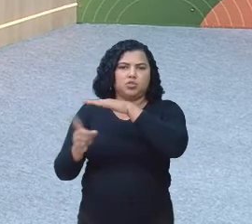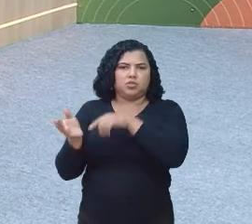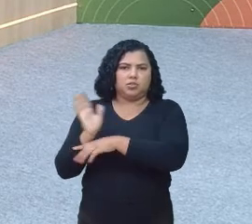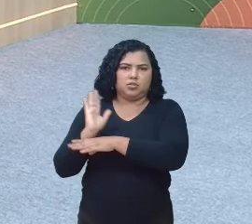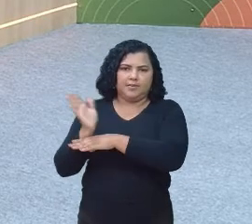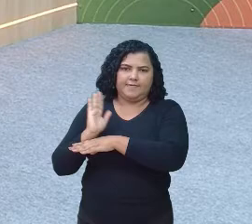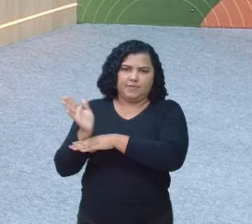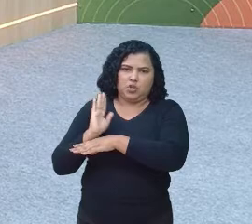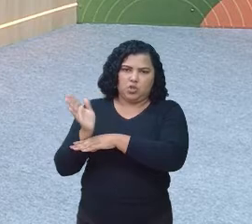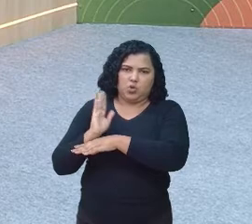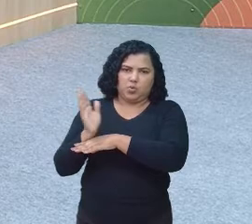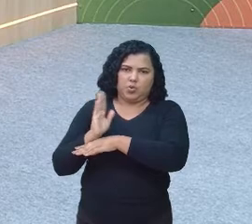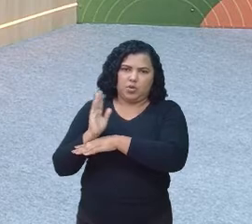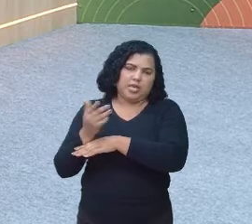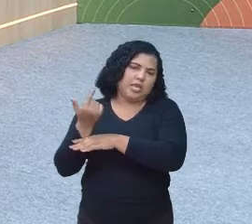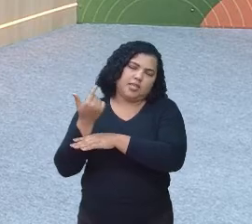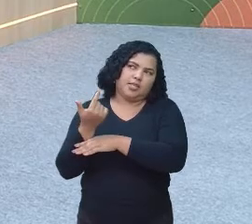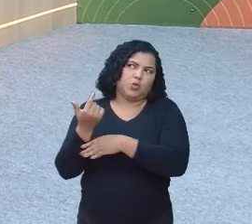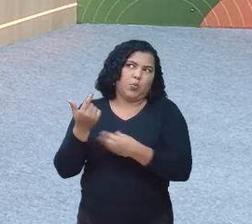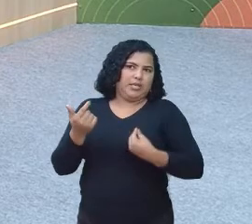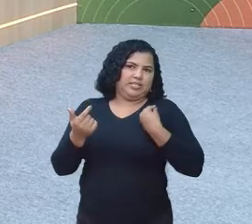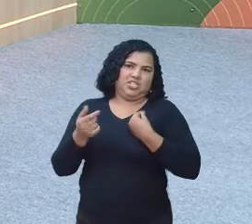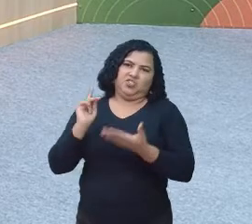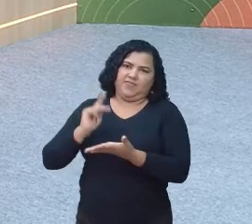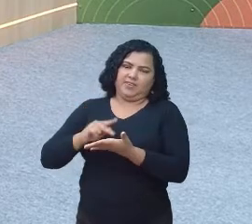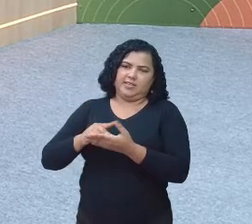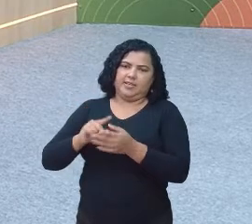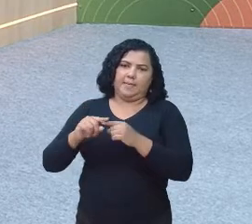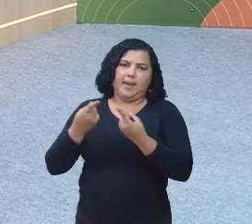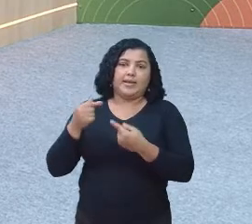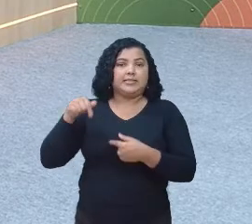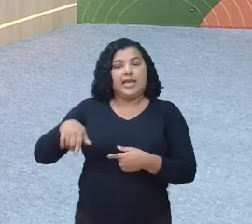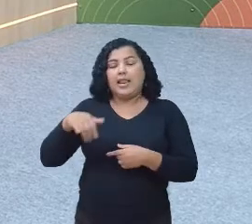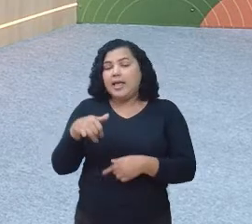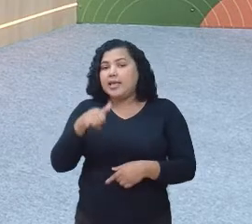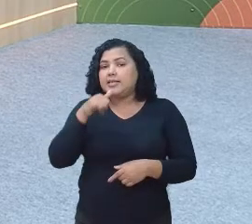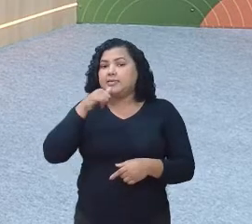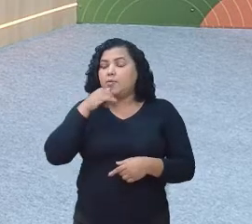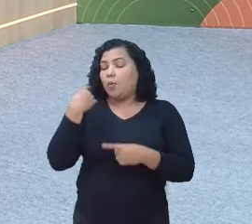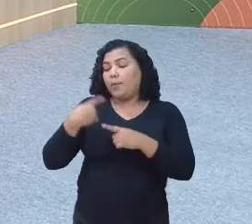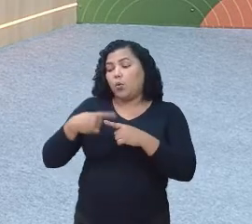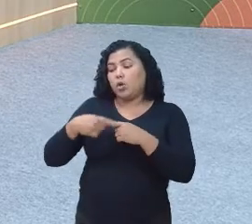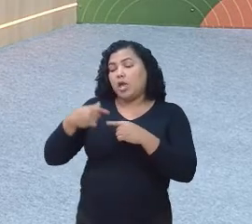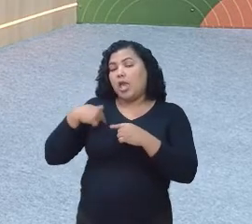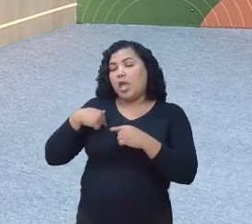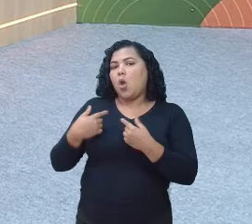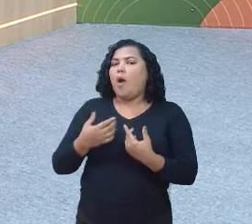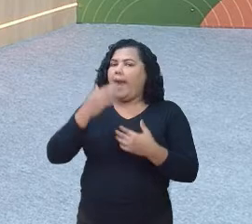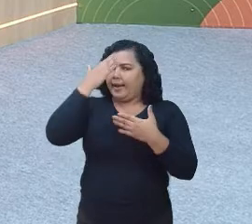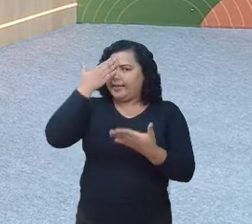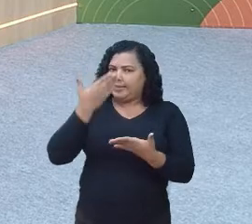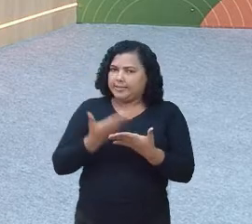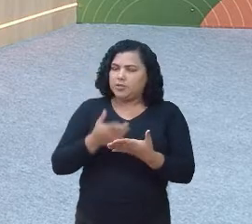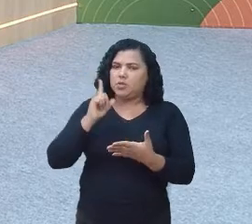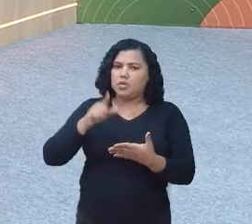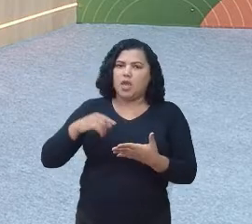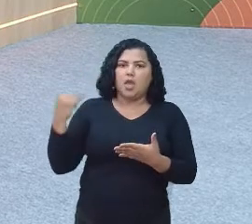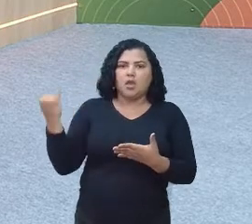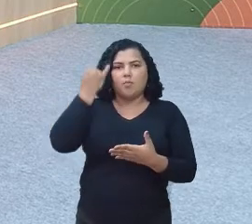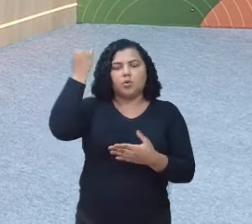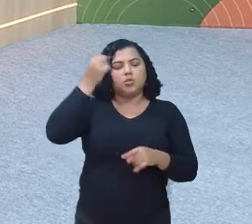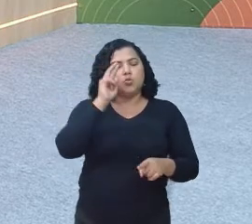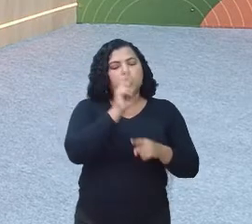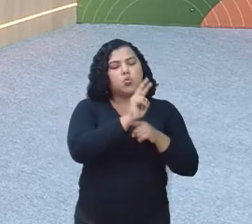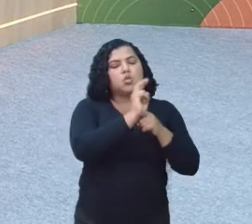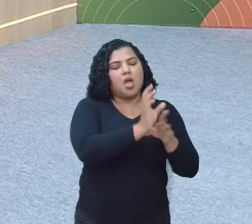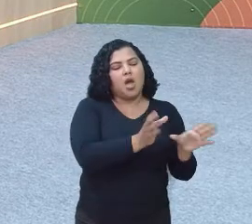uma pessoa fictícia e que não existe, mas eu posso exemplificar, porque eu assisti o filme, eu tenho esse repertório, para poder falar